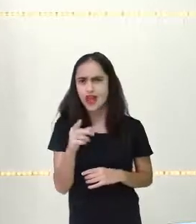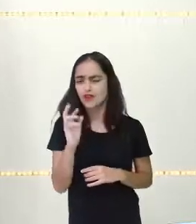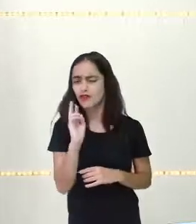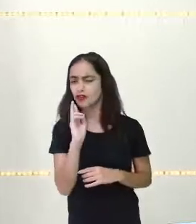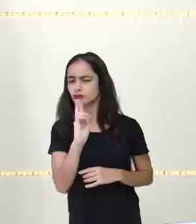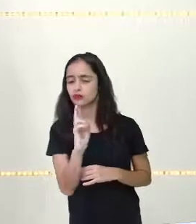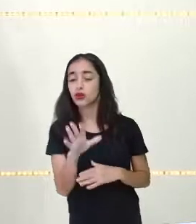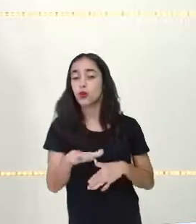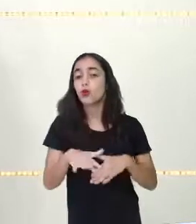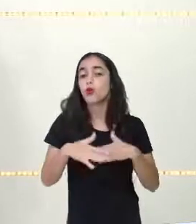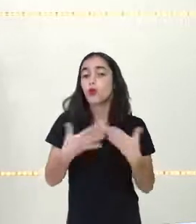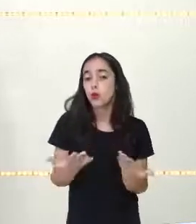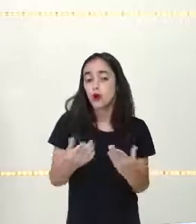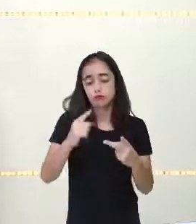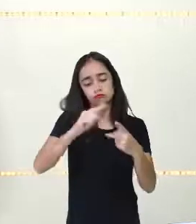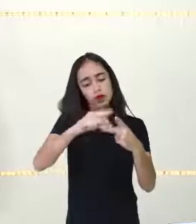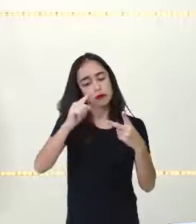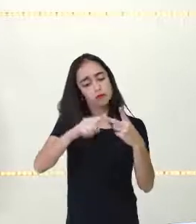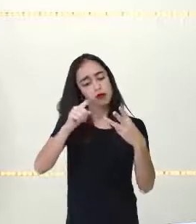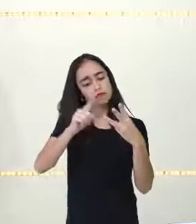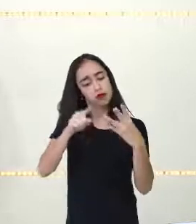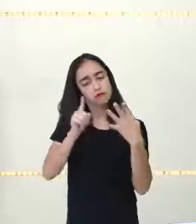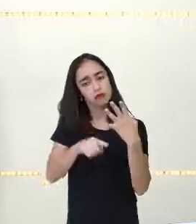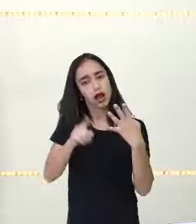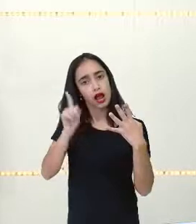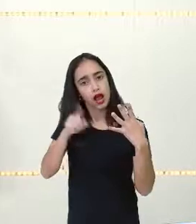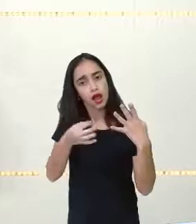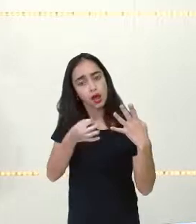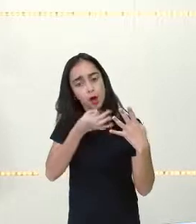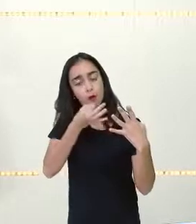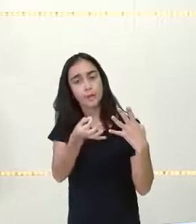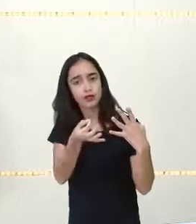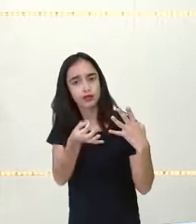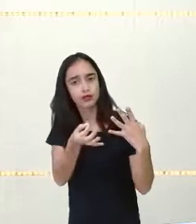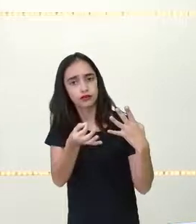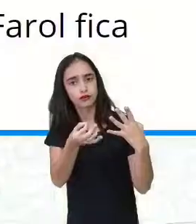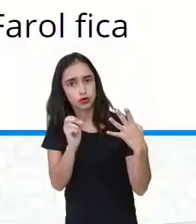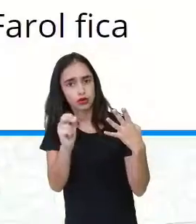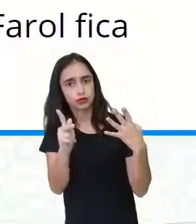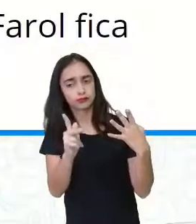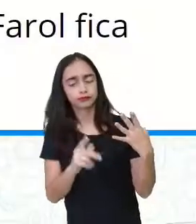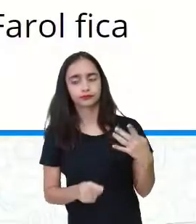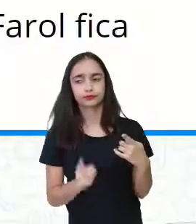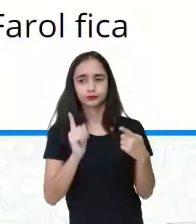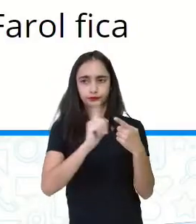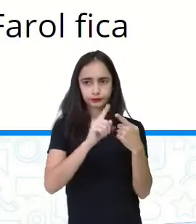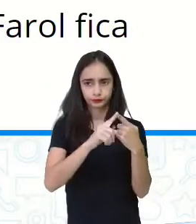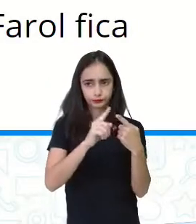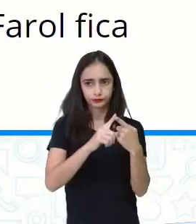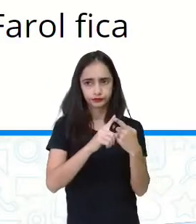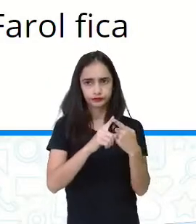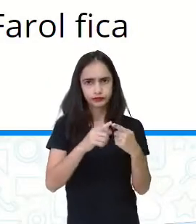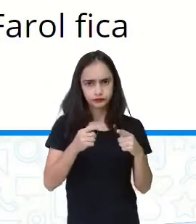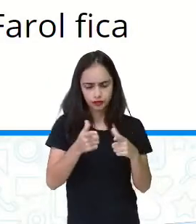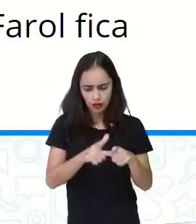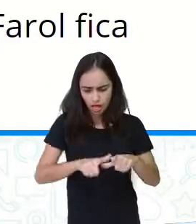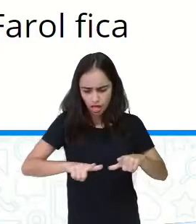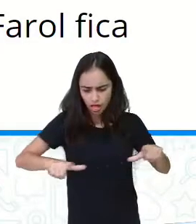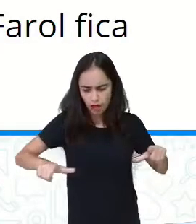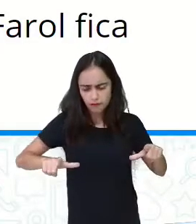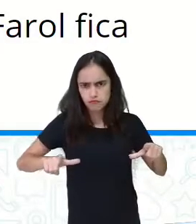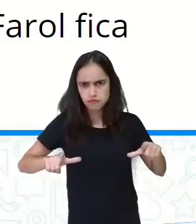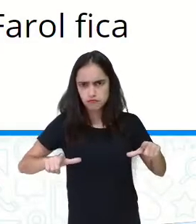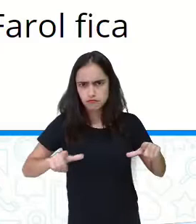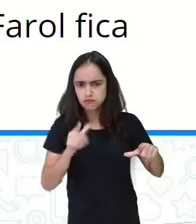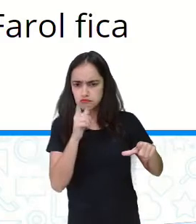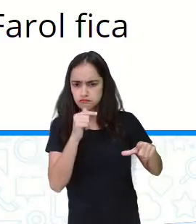dessas frases é uma opinião e não uma informação vamos lá letra a piscina tem recebido